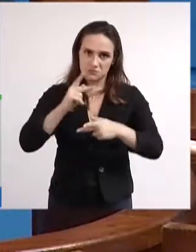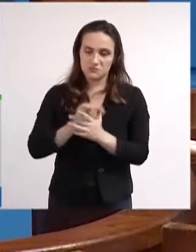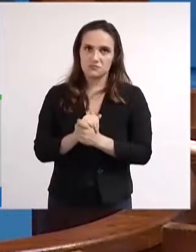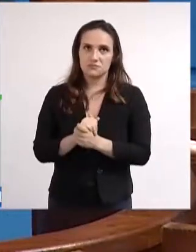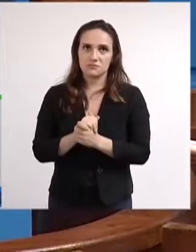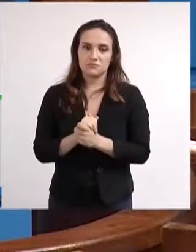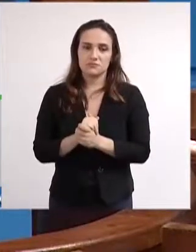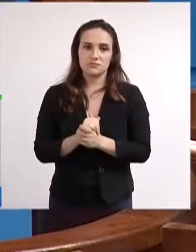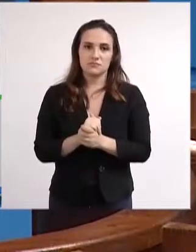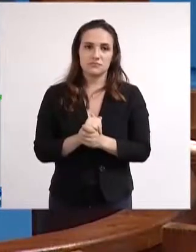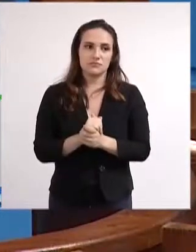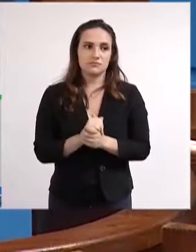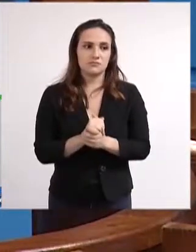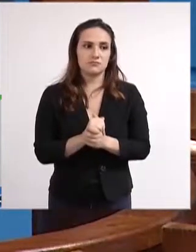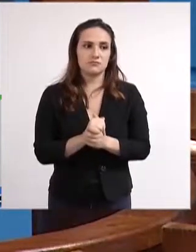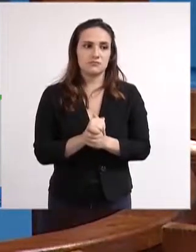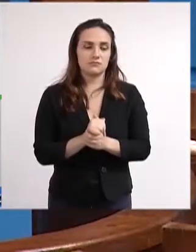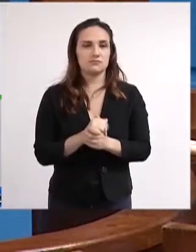as